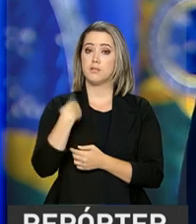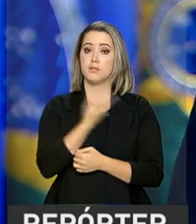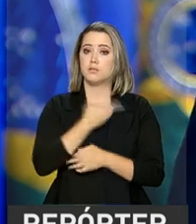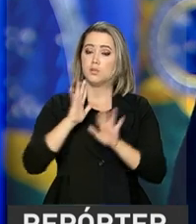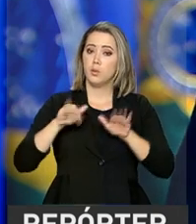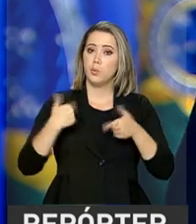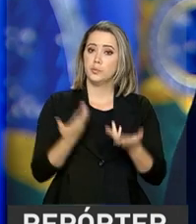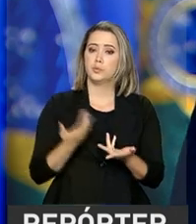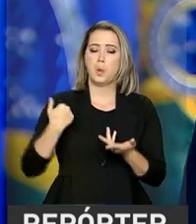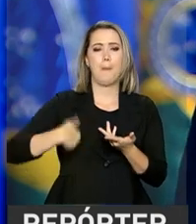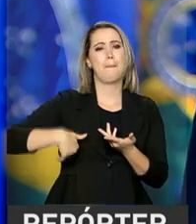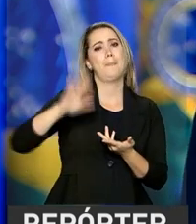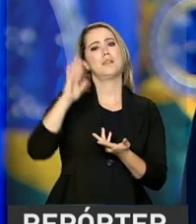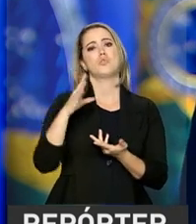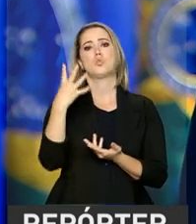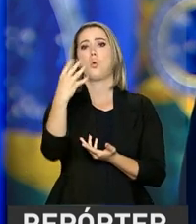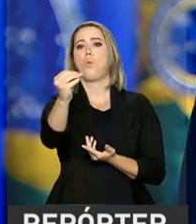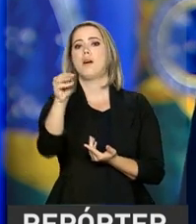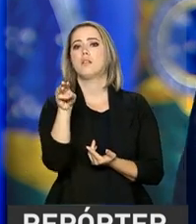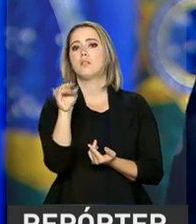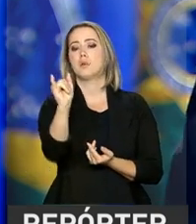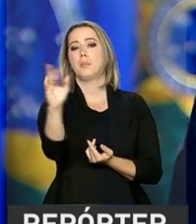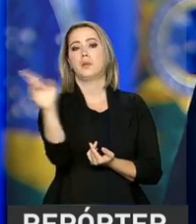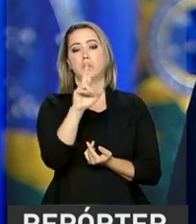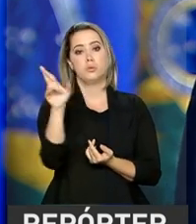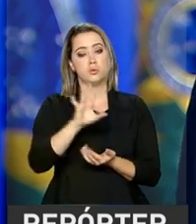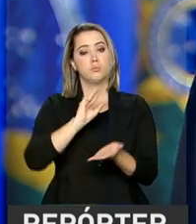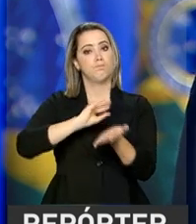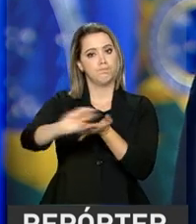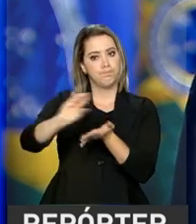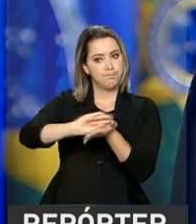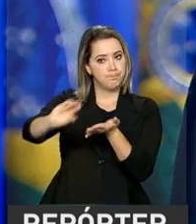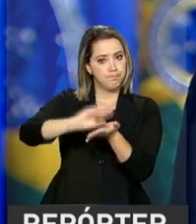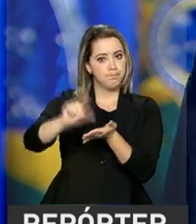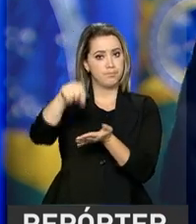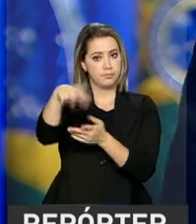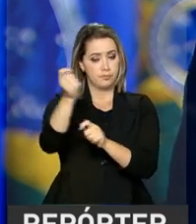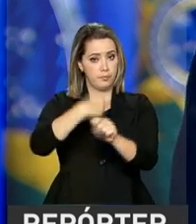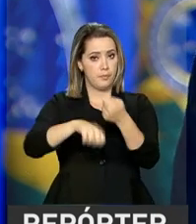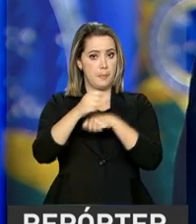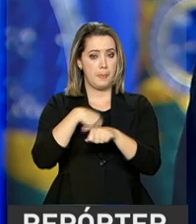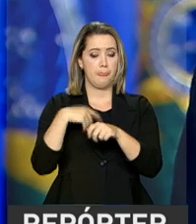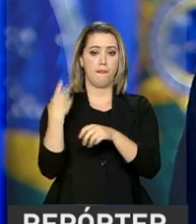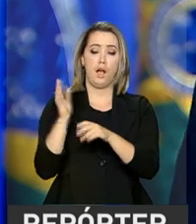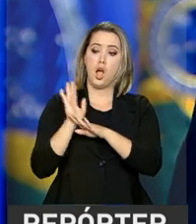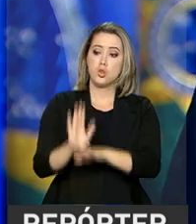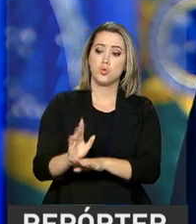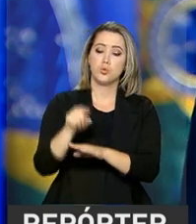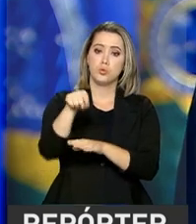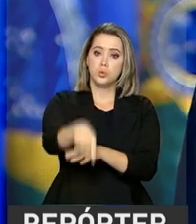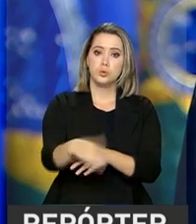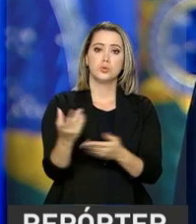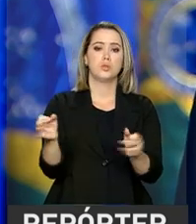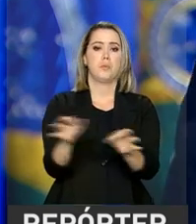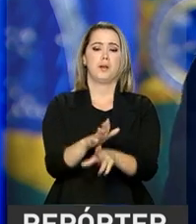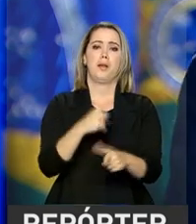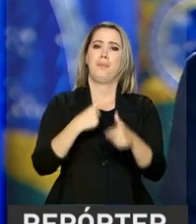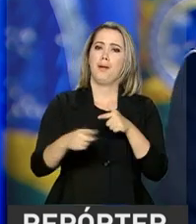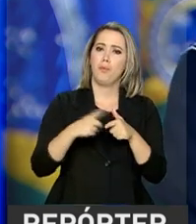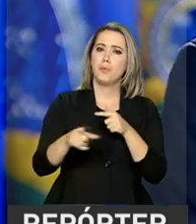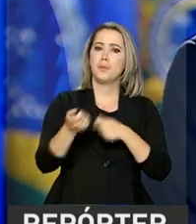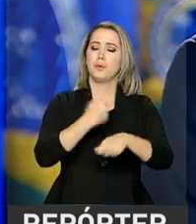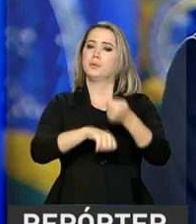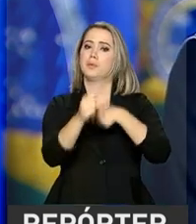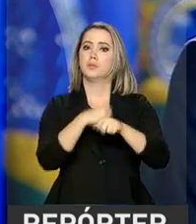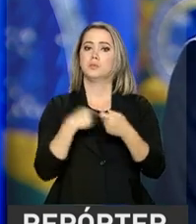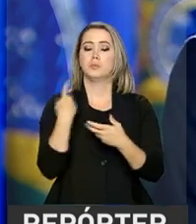Portanto, mais de R$40 bilhões entrarão na economia, ajudando no fim da recessão. E para